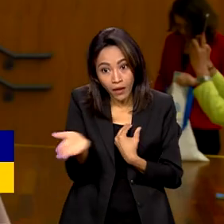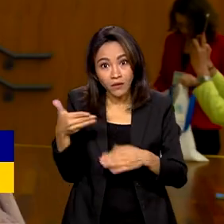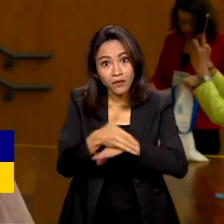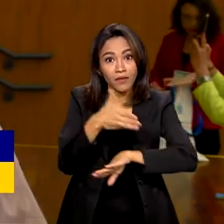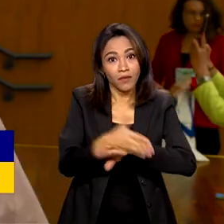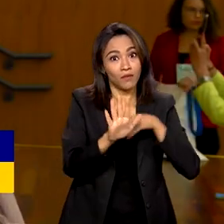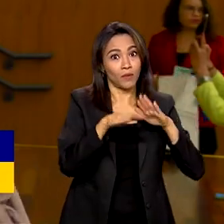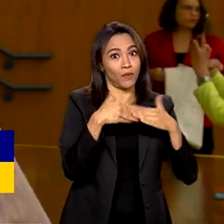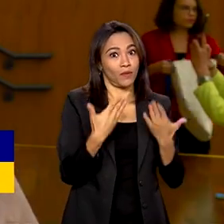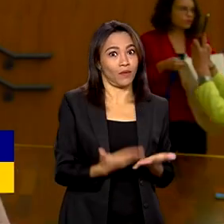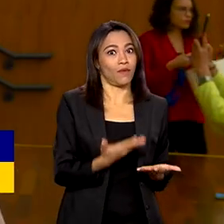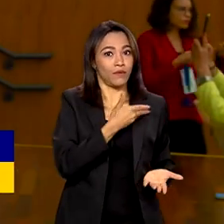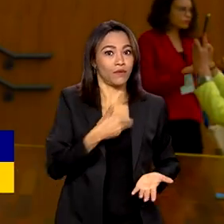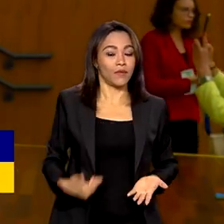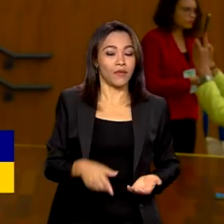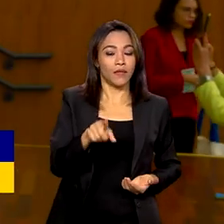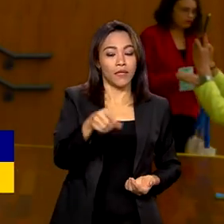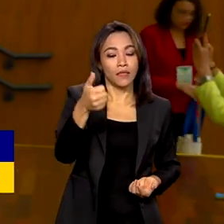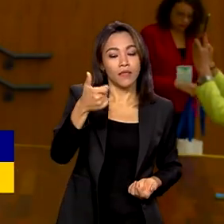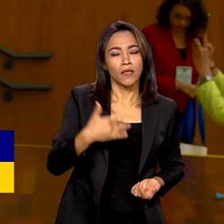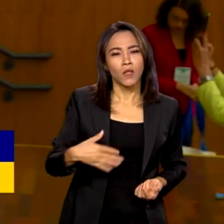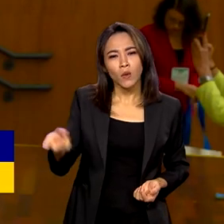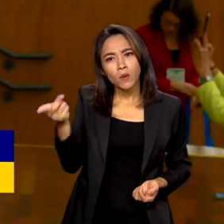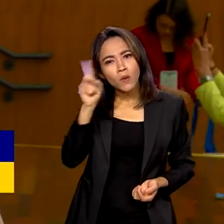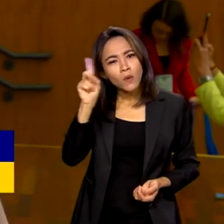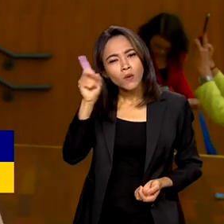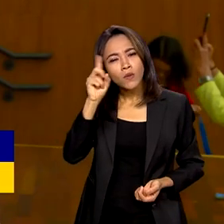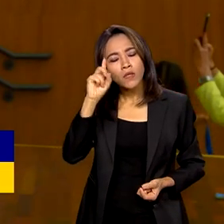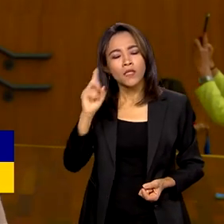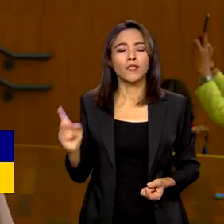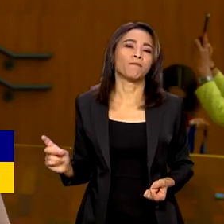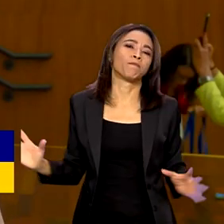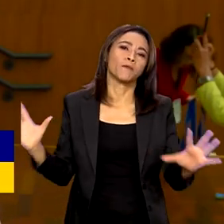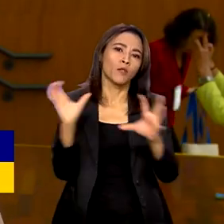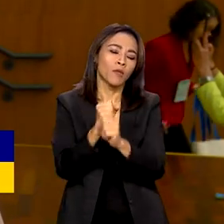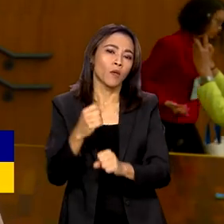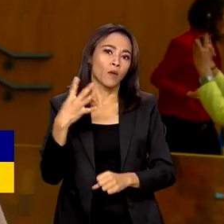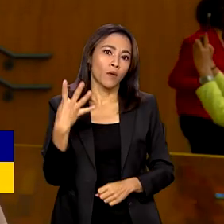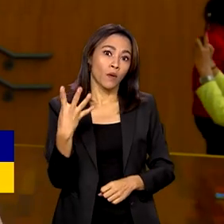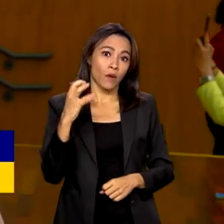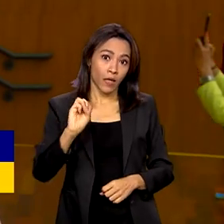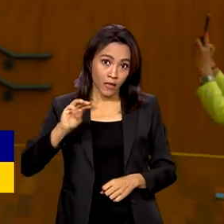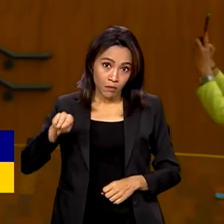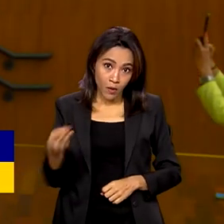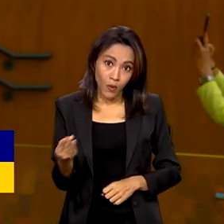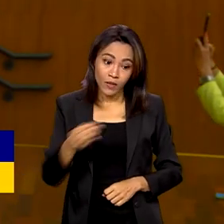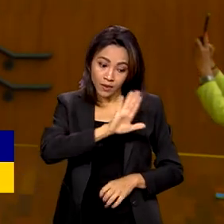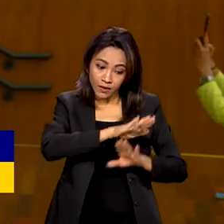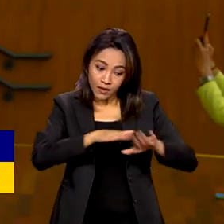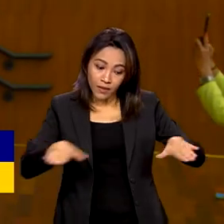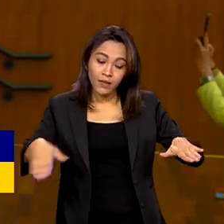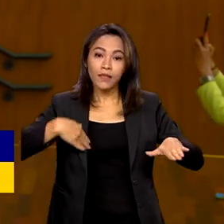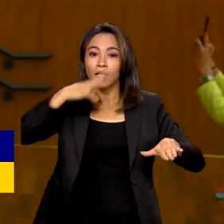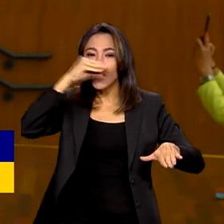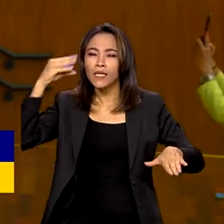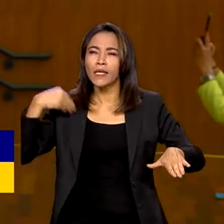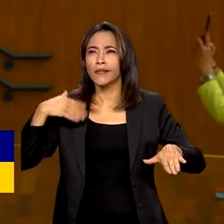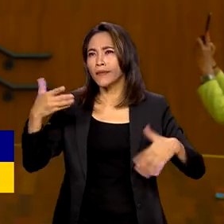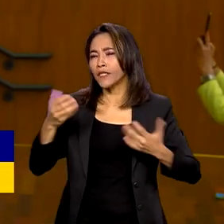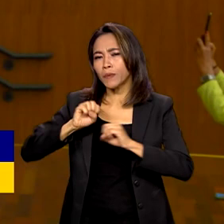pública são todos os dias 40 milhões de crianças adolescentes adultos que estejam em Educação Especial